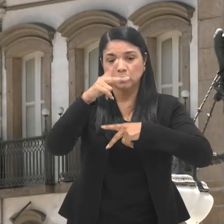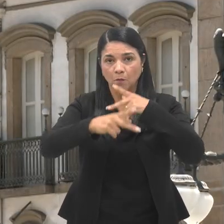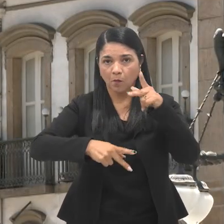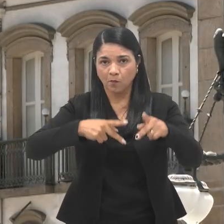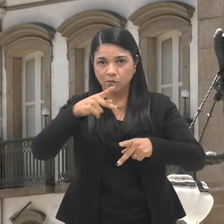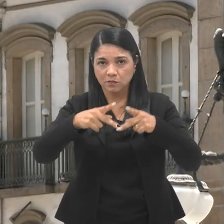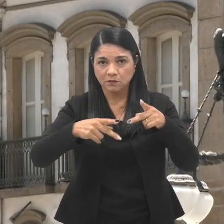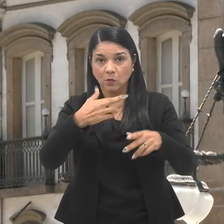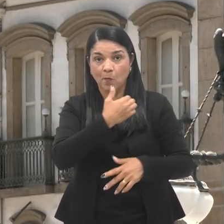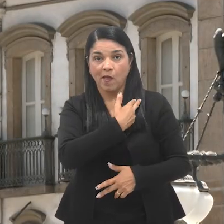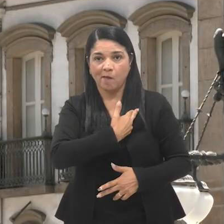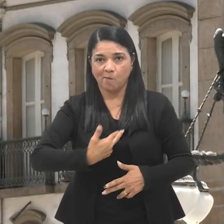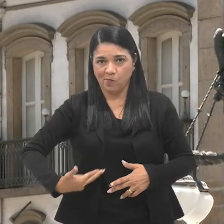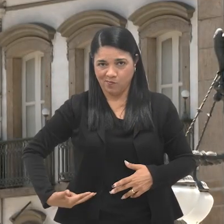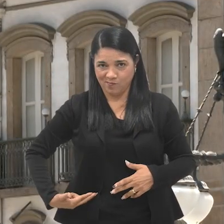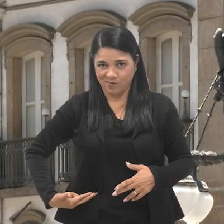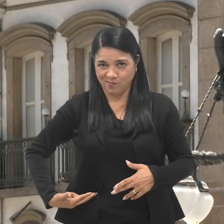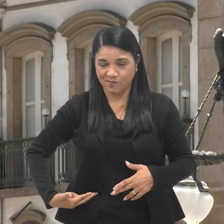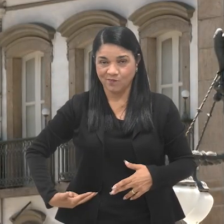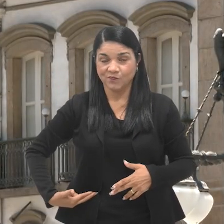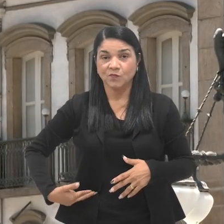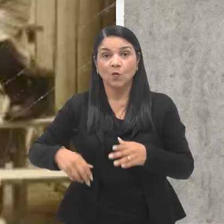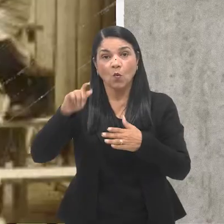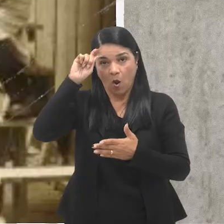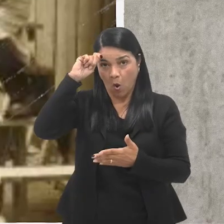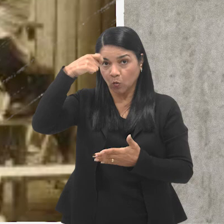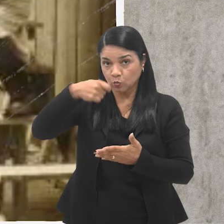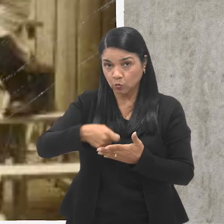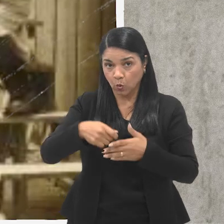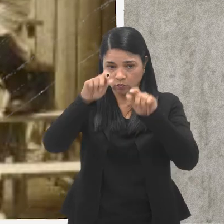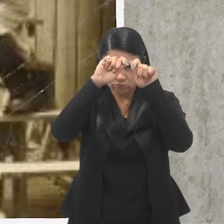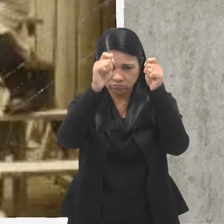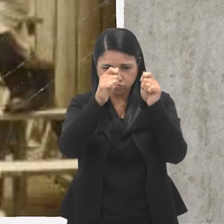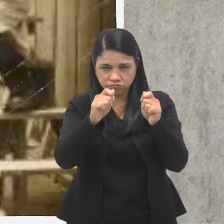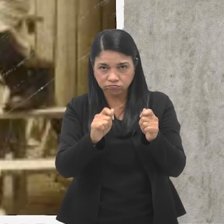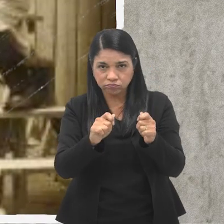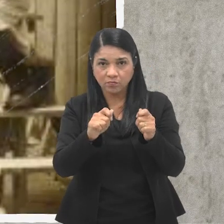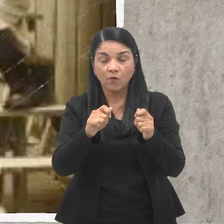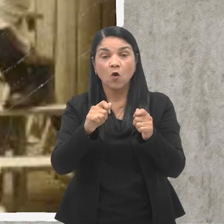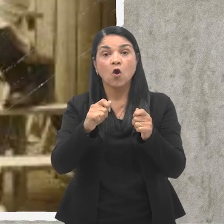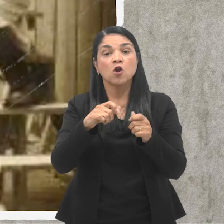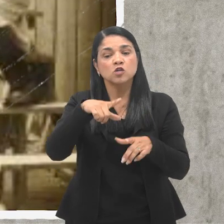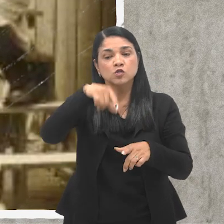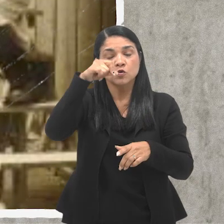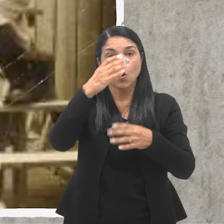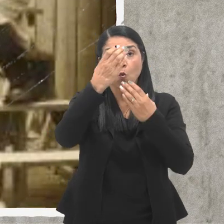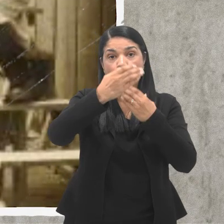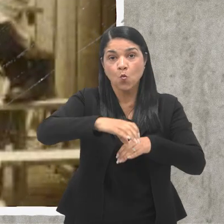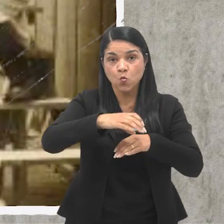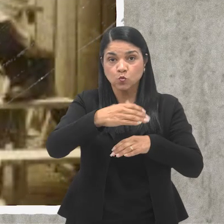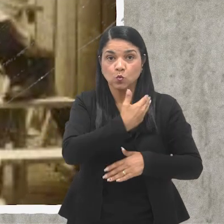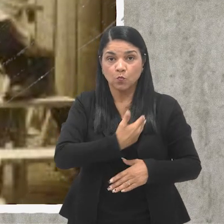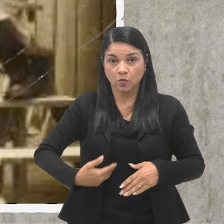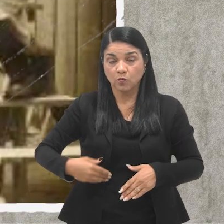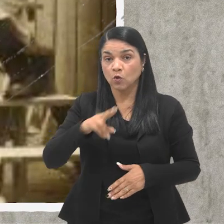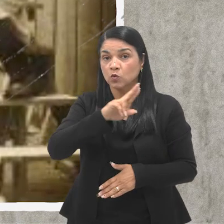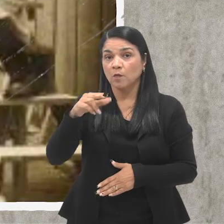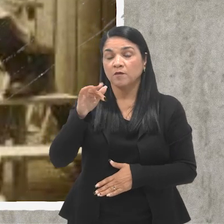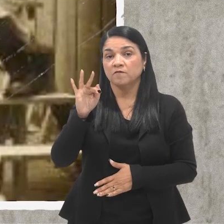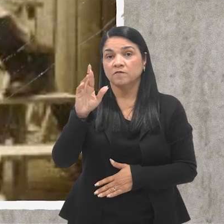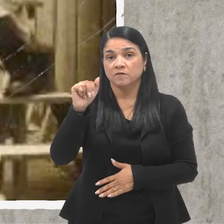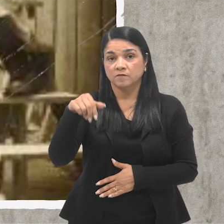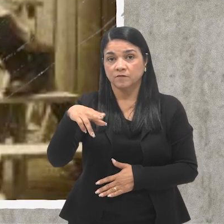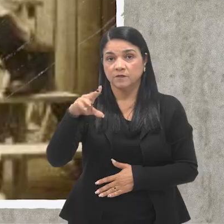pudesse chamar a atenção da população para a República. E o autor da estátua ele foi escolhido através de um concurso público e ele se